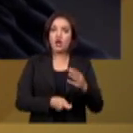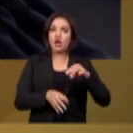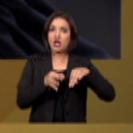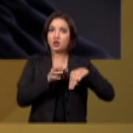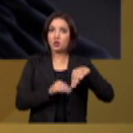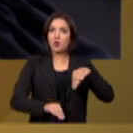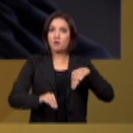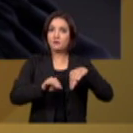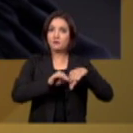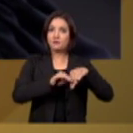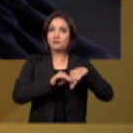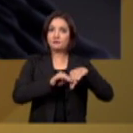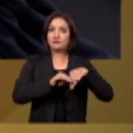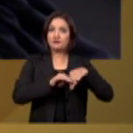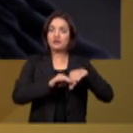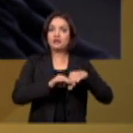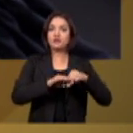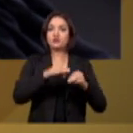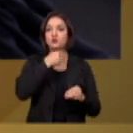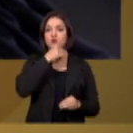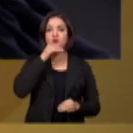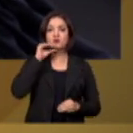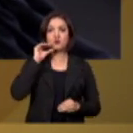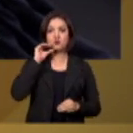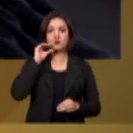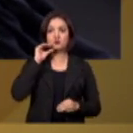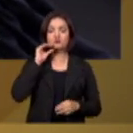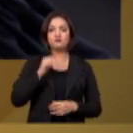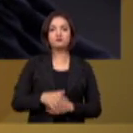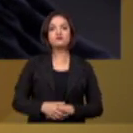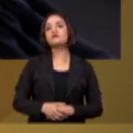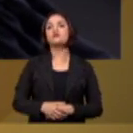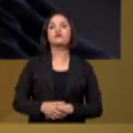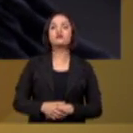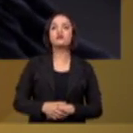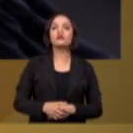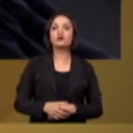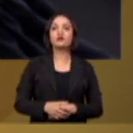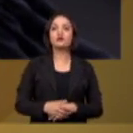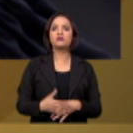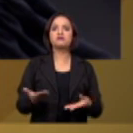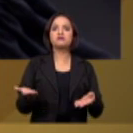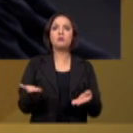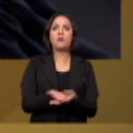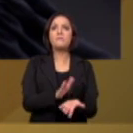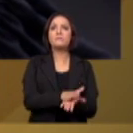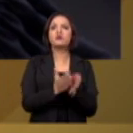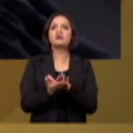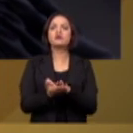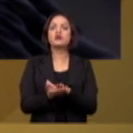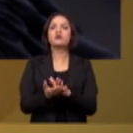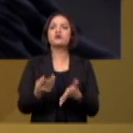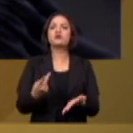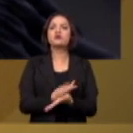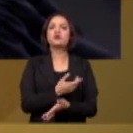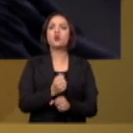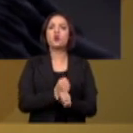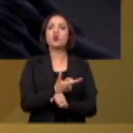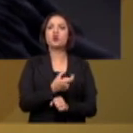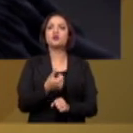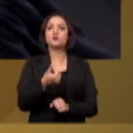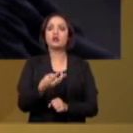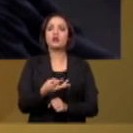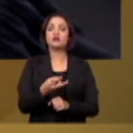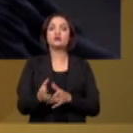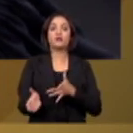por sua excelência o ministro celso melo lugar em 2013 e aí a medida